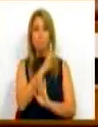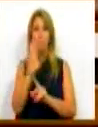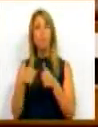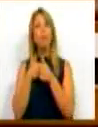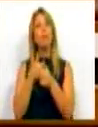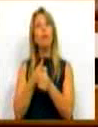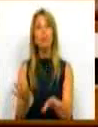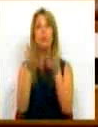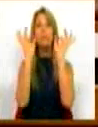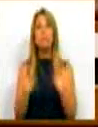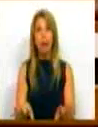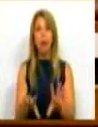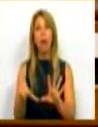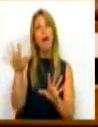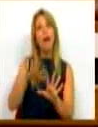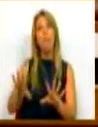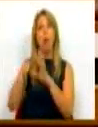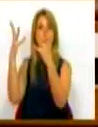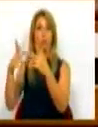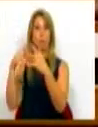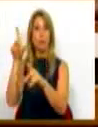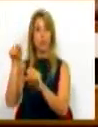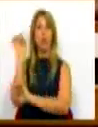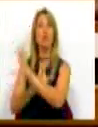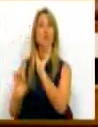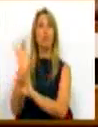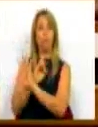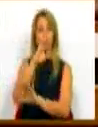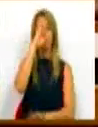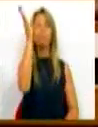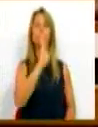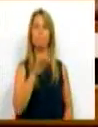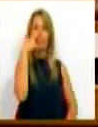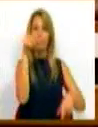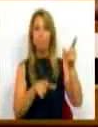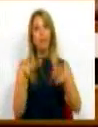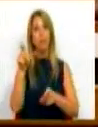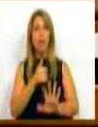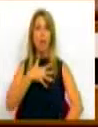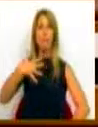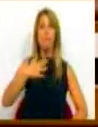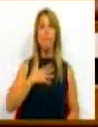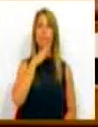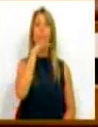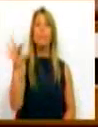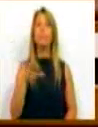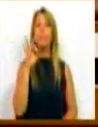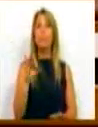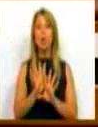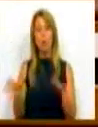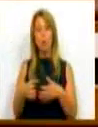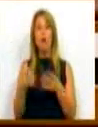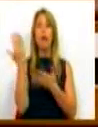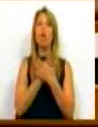outros âmbitos, incluindo o orçamental e o europeu. Sabemos que os indivíduos, as empresas, as famílias, as